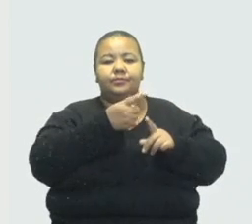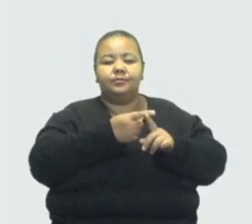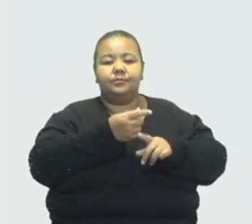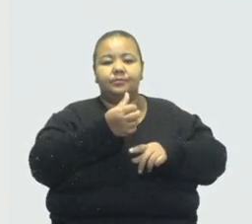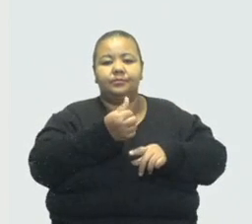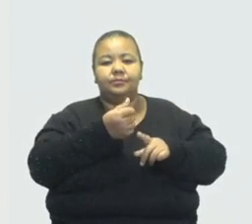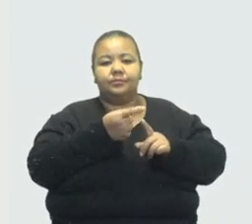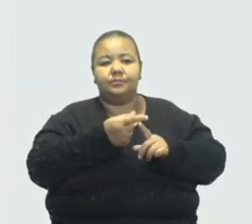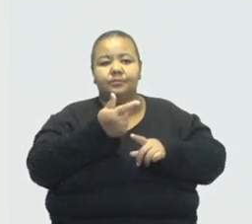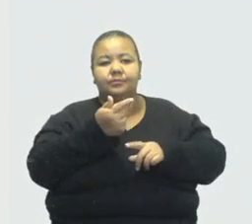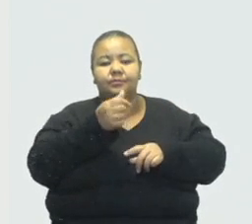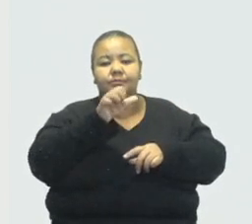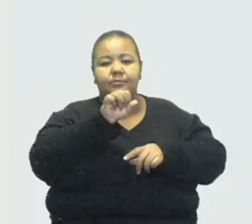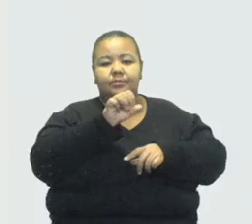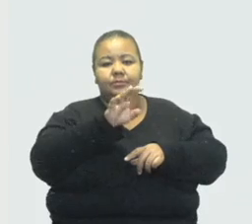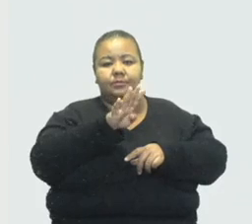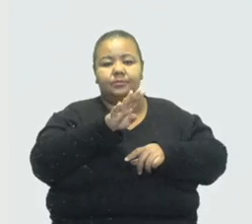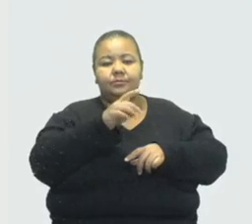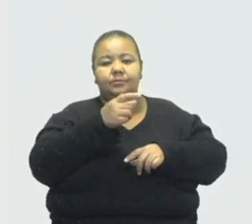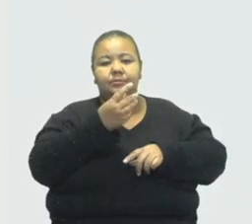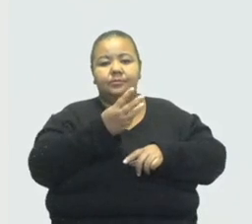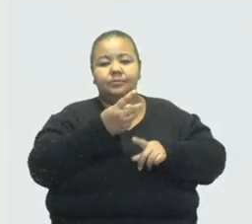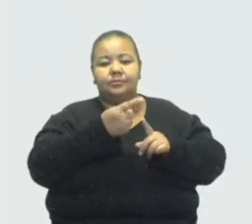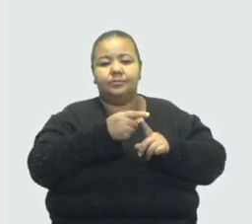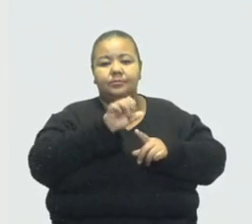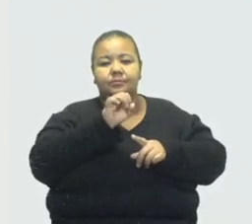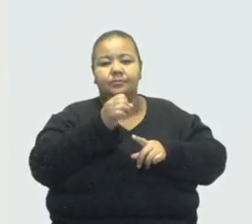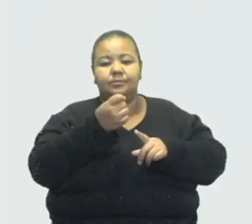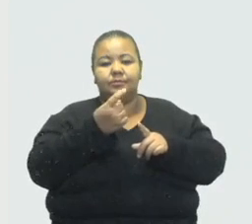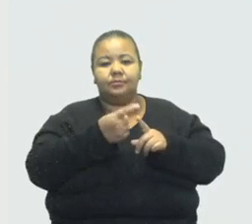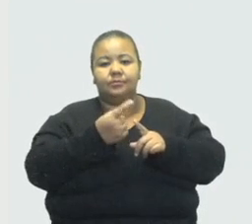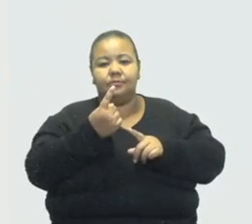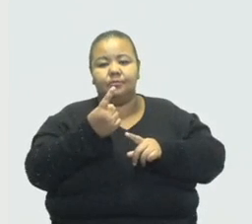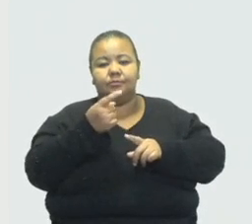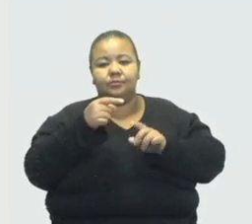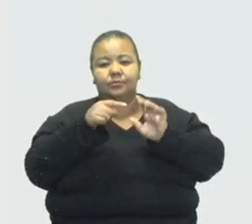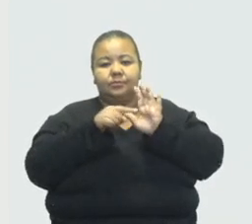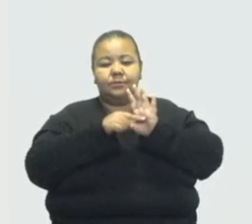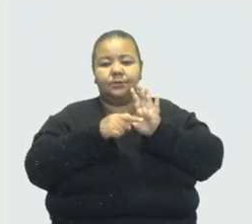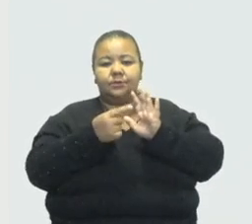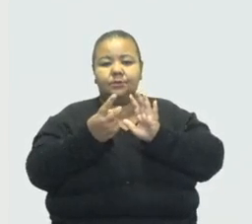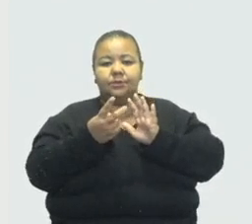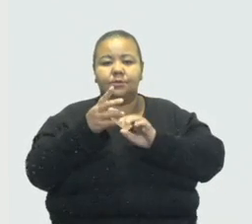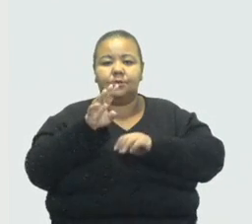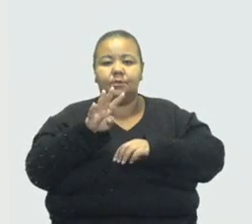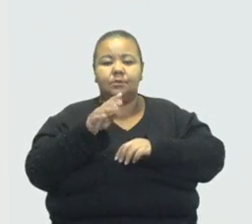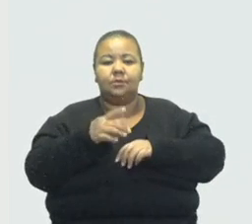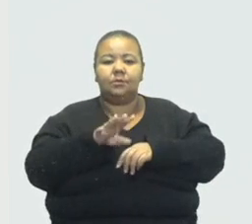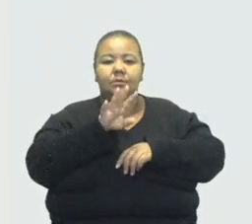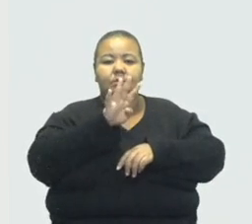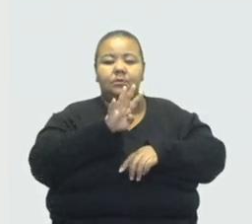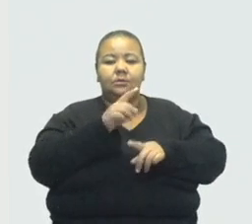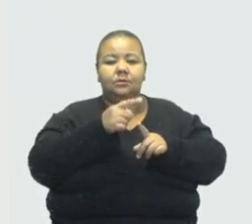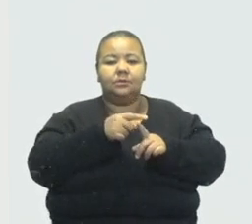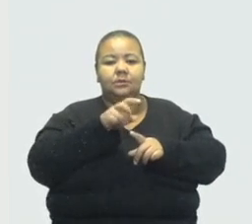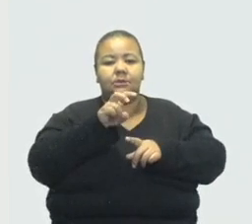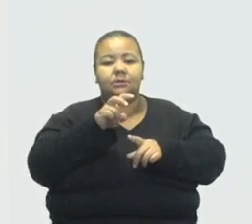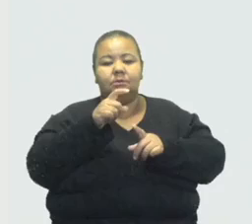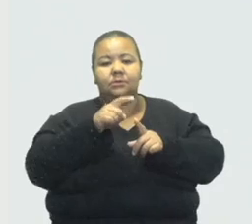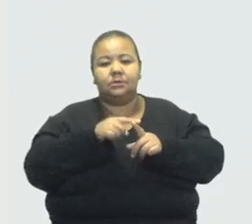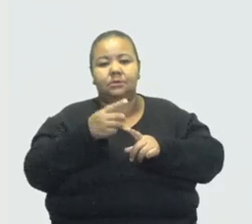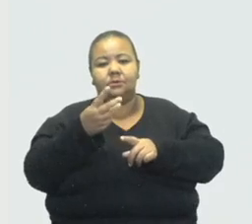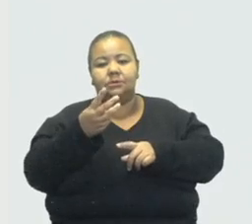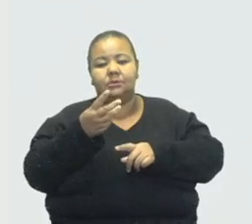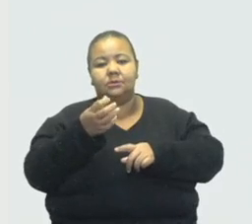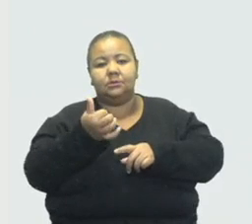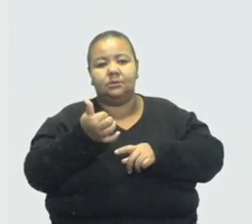vezes 7, 84. 3 vezes 8 vezes 1, menos 24. 4 vezes 5 vezes